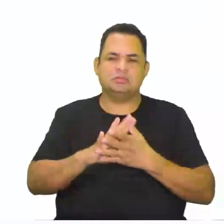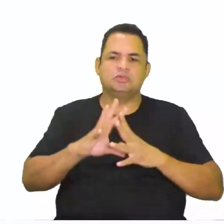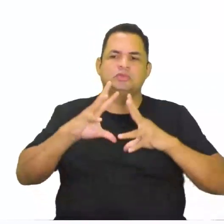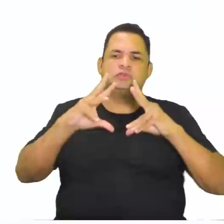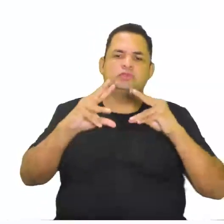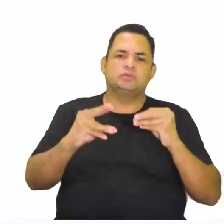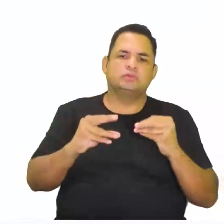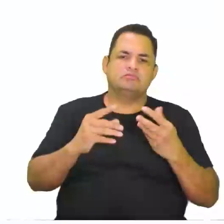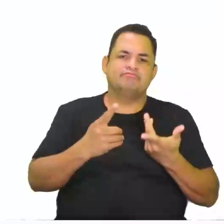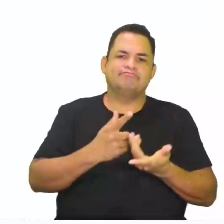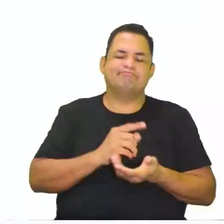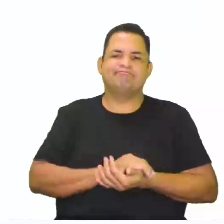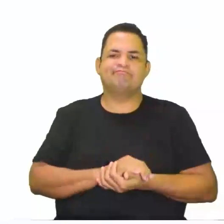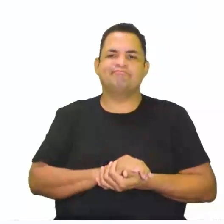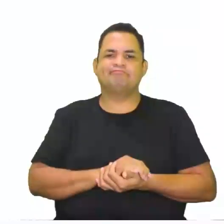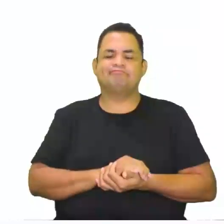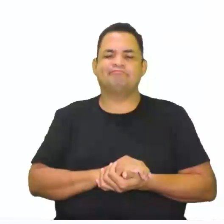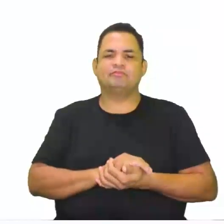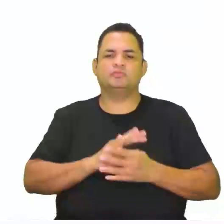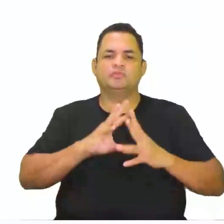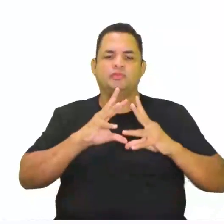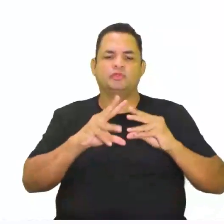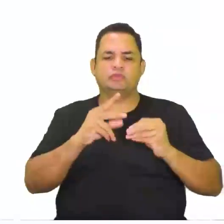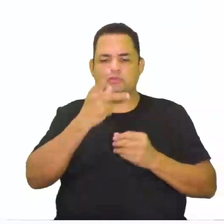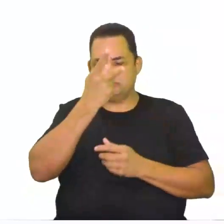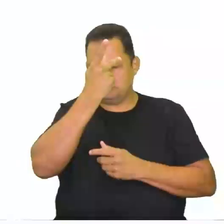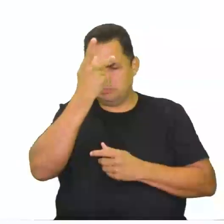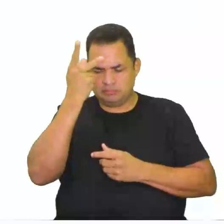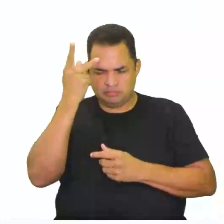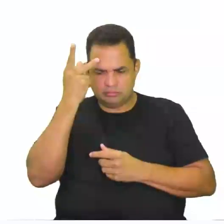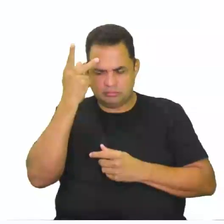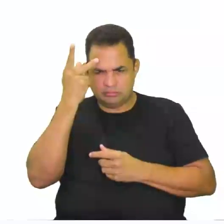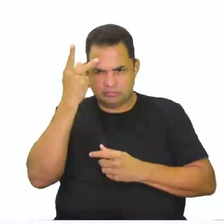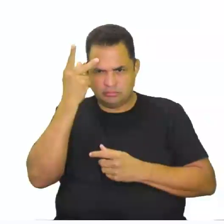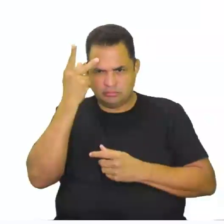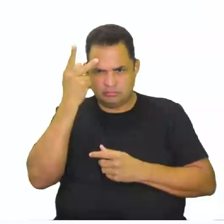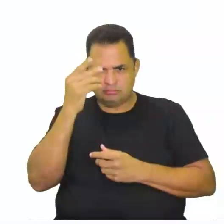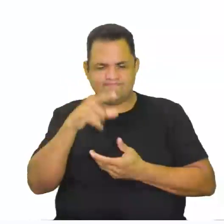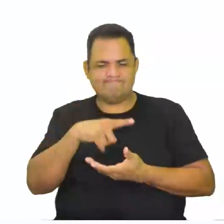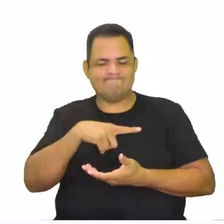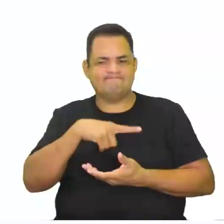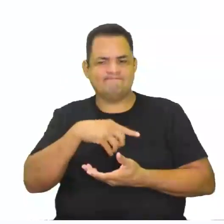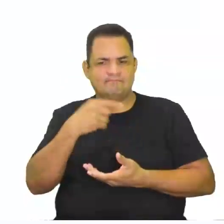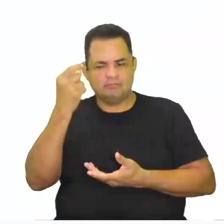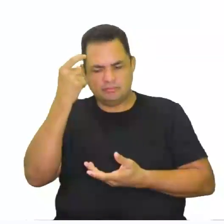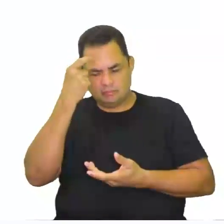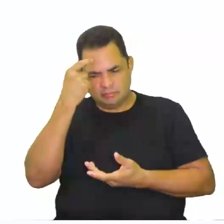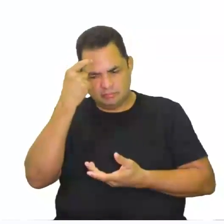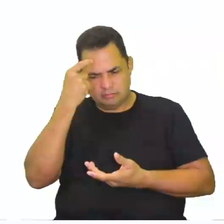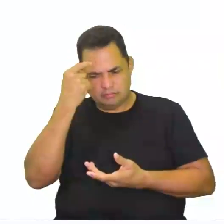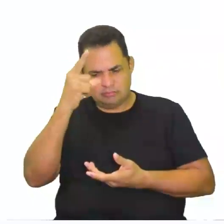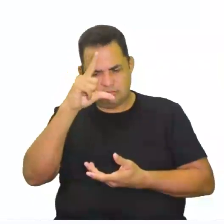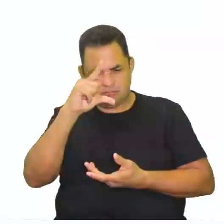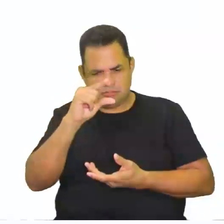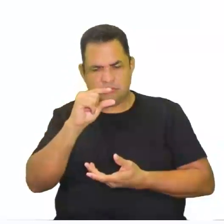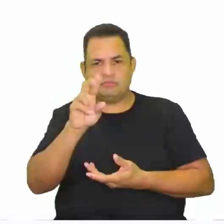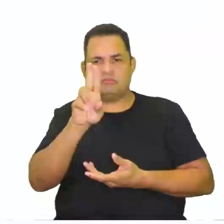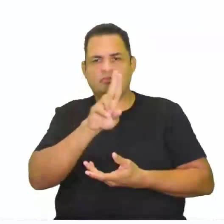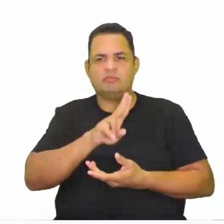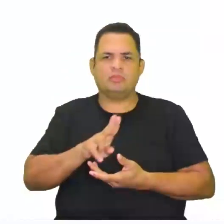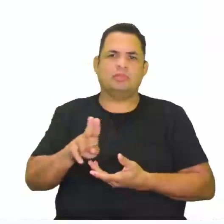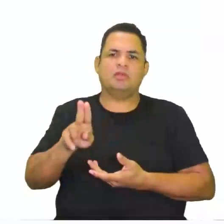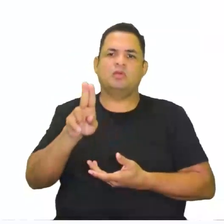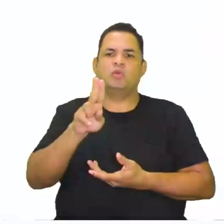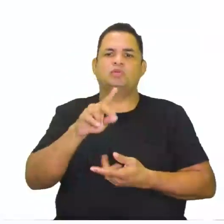todo mundo, olha só, se todo mundo tiver essa consciência e diminuir o uso